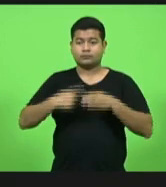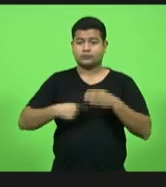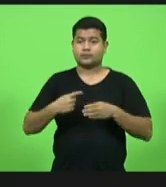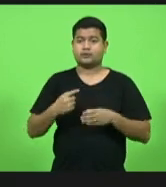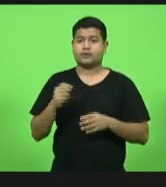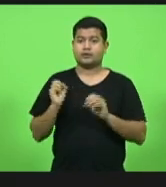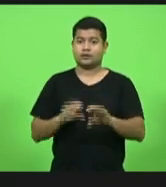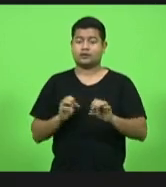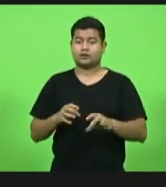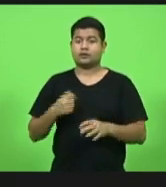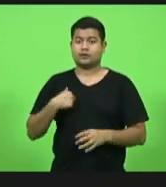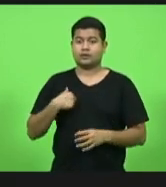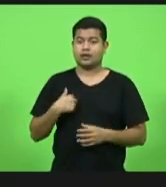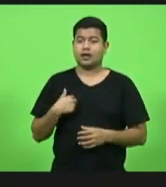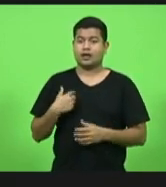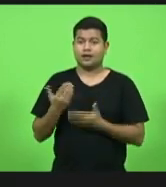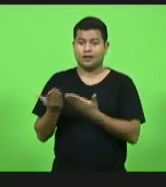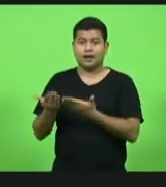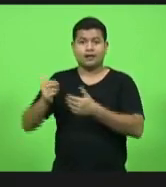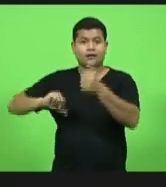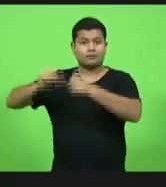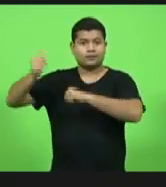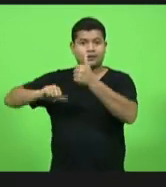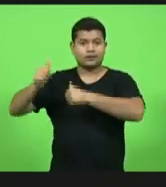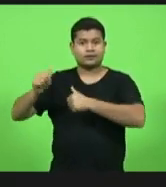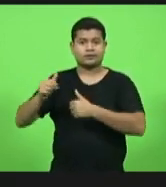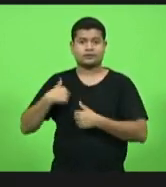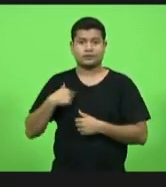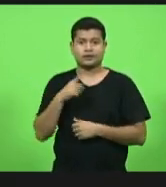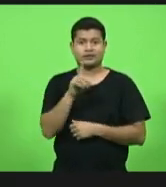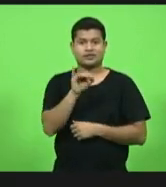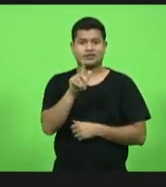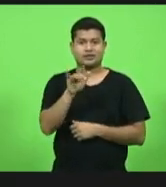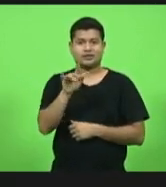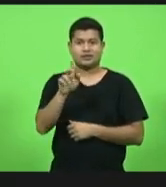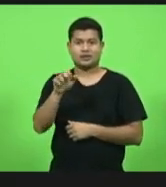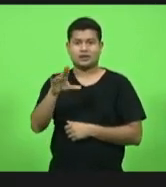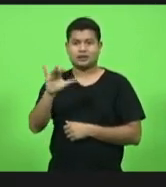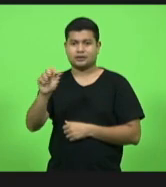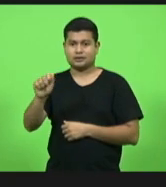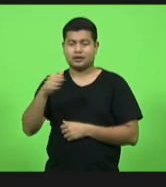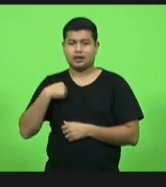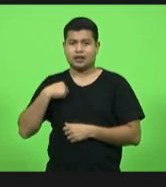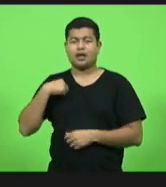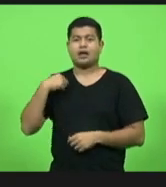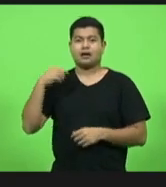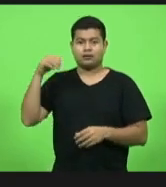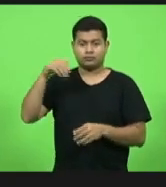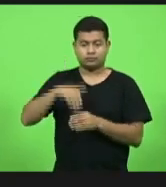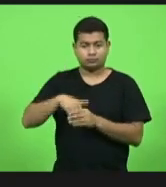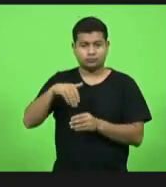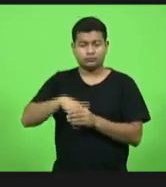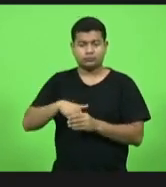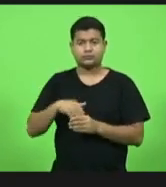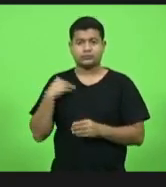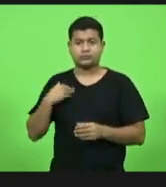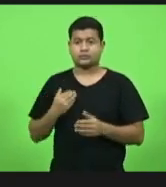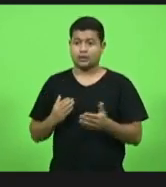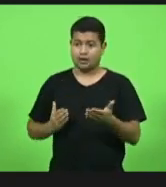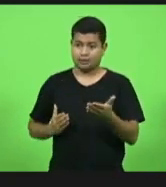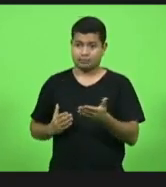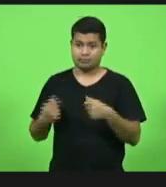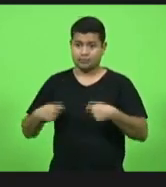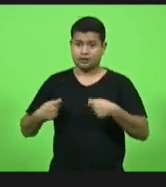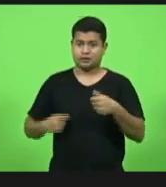boa vontade com as diligências, fui um dos colegas que votou todas as vezes pelo diligenciamento, mas acredito que